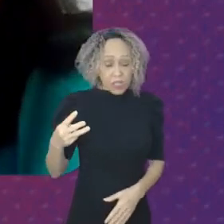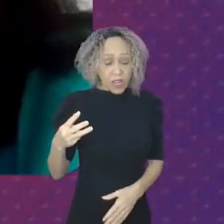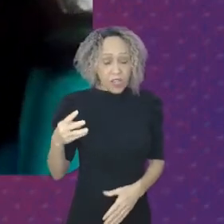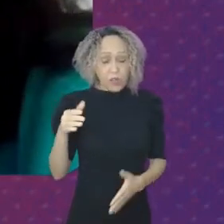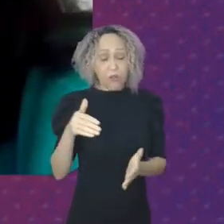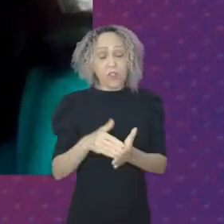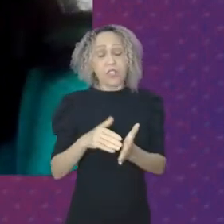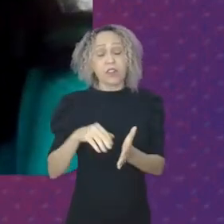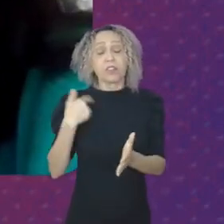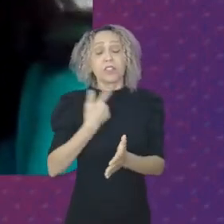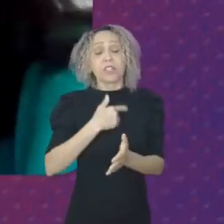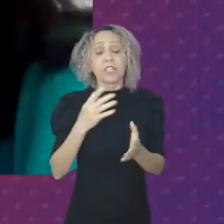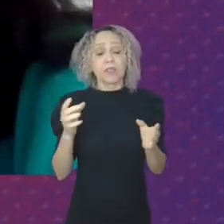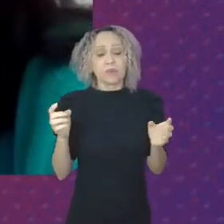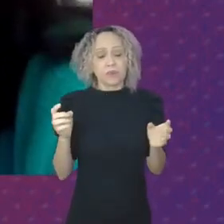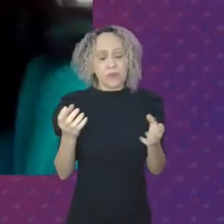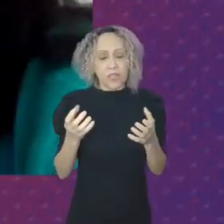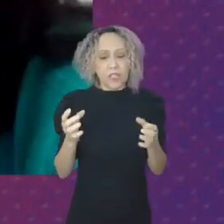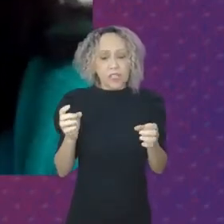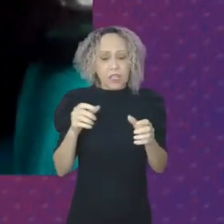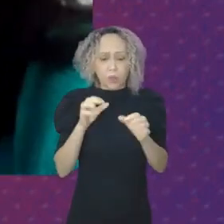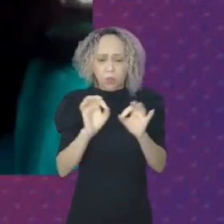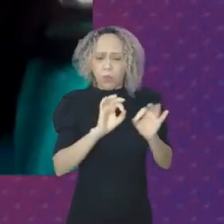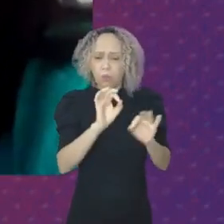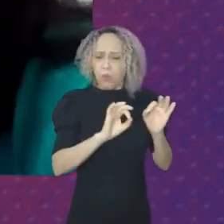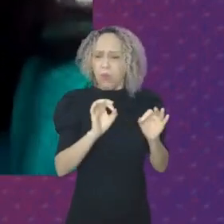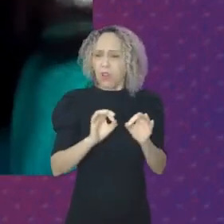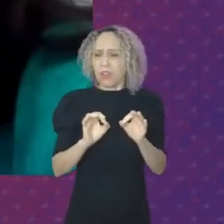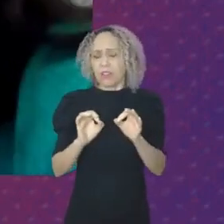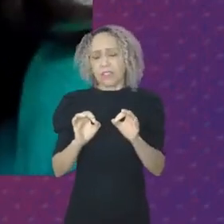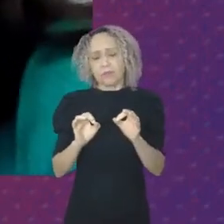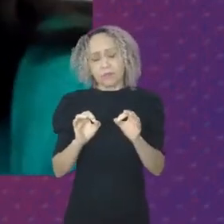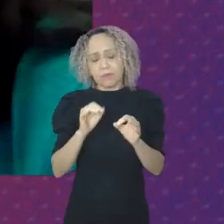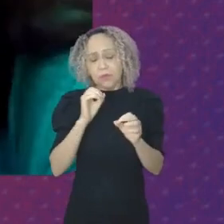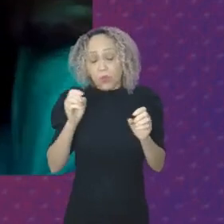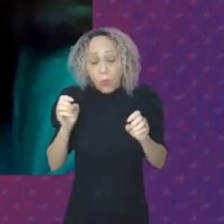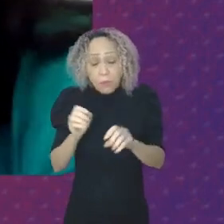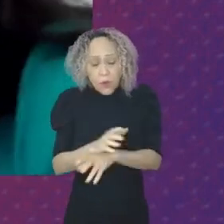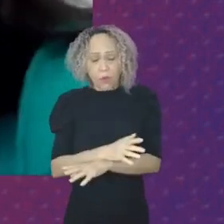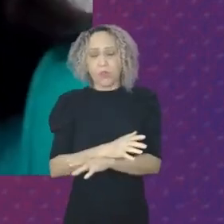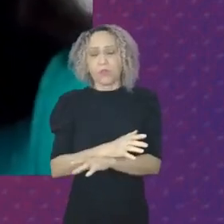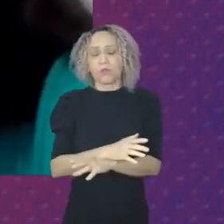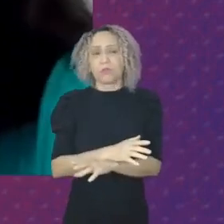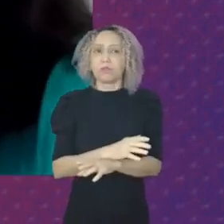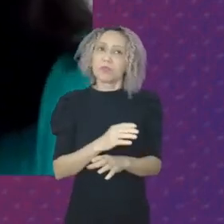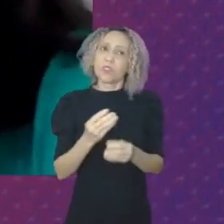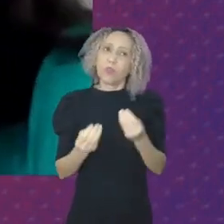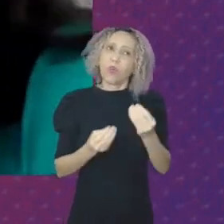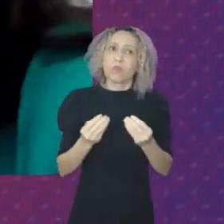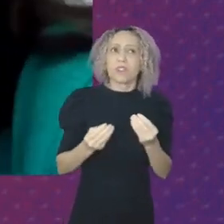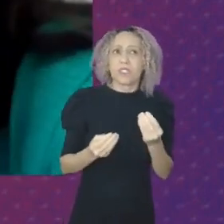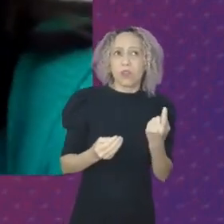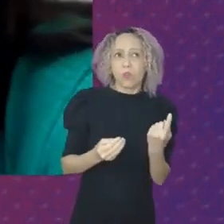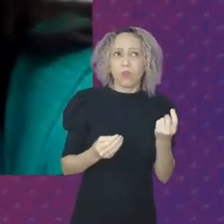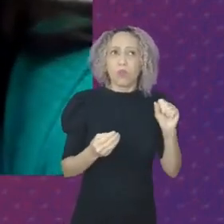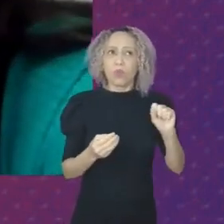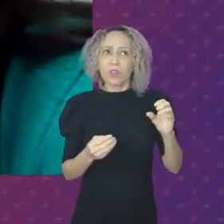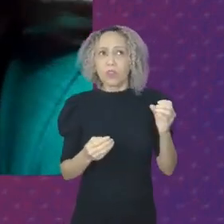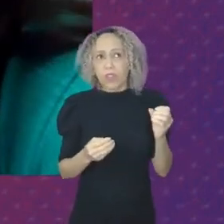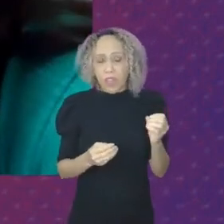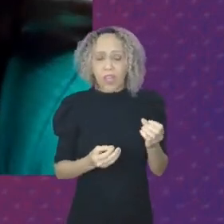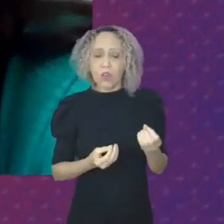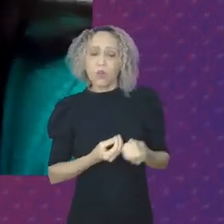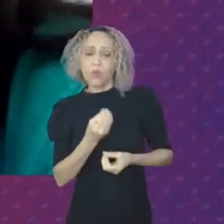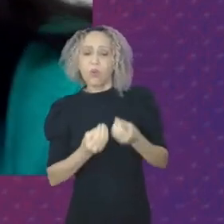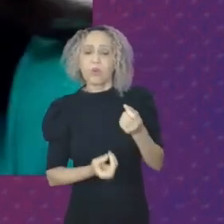vai voltar o funcionamento do Ligue 180? Como é que nós estamos trabalhando essa reestruturação